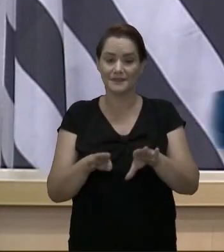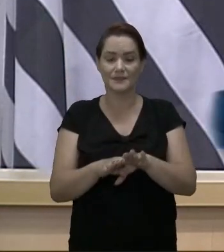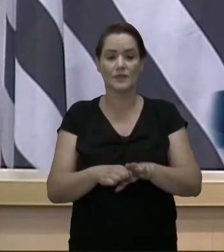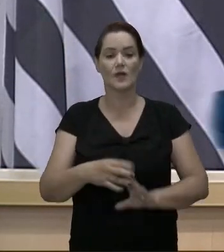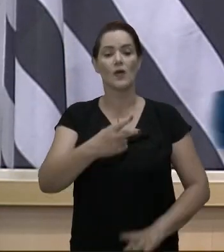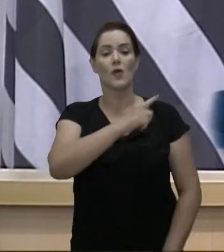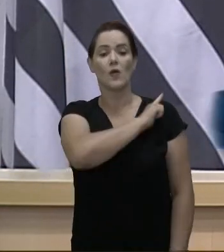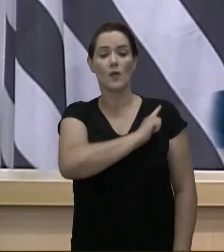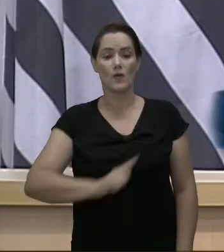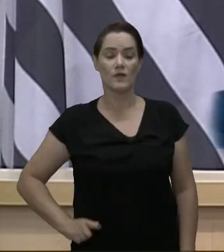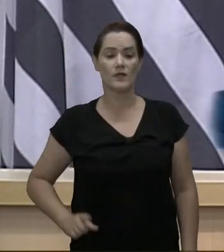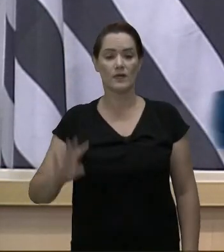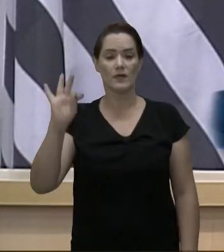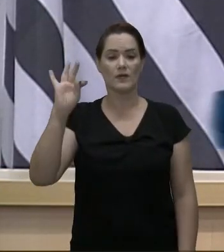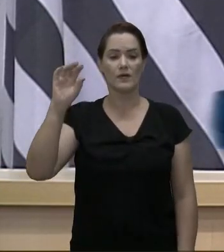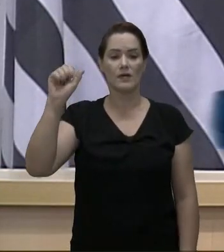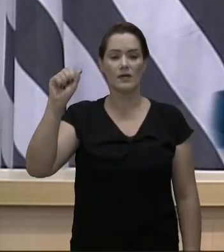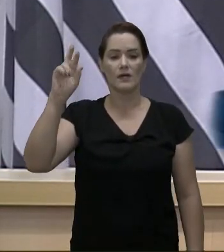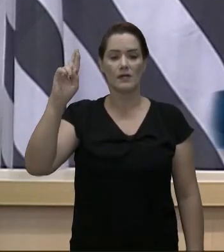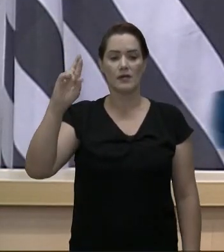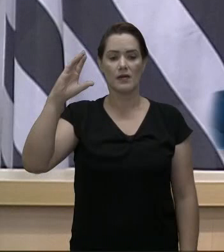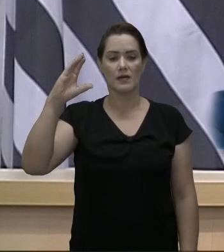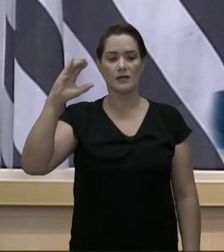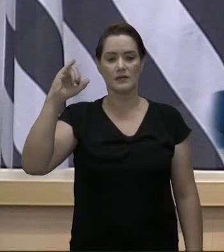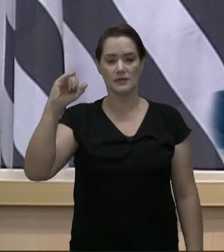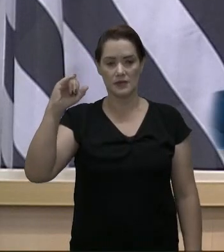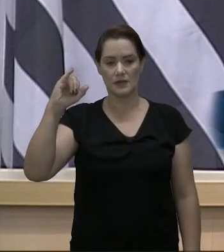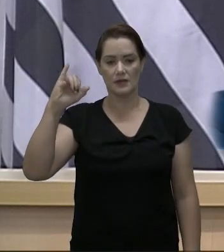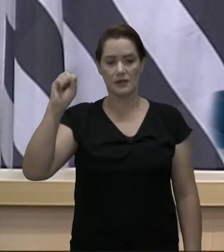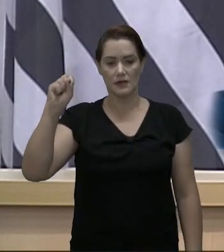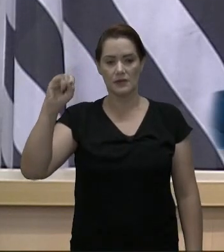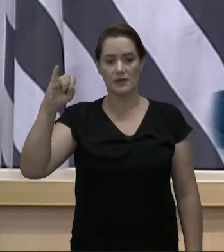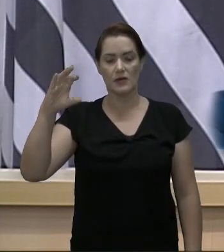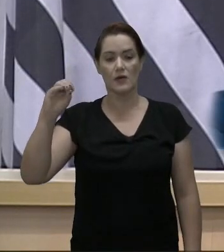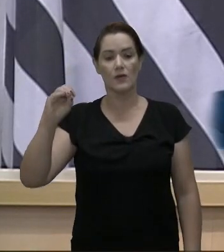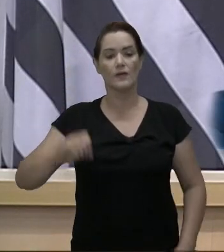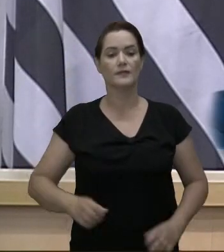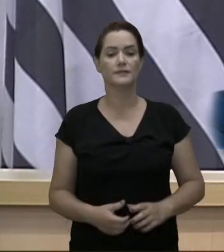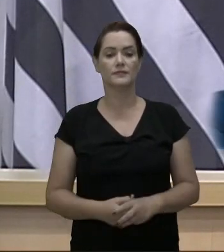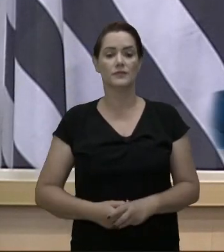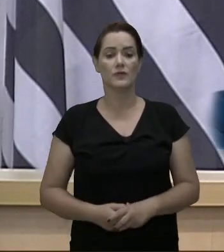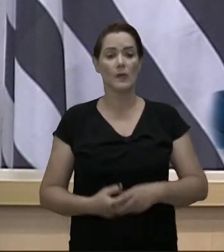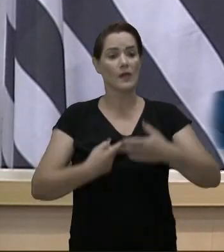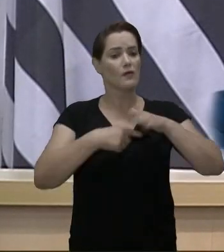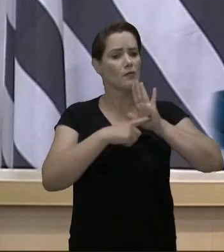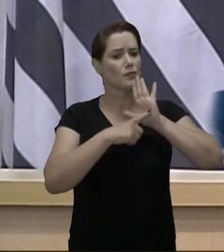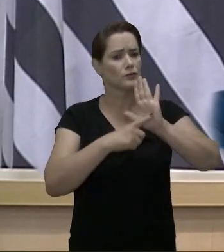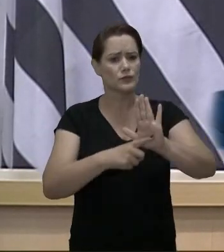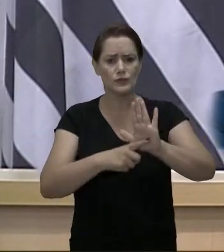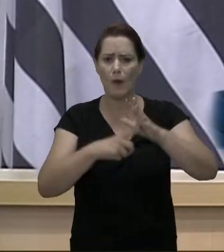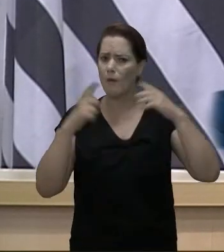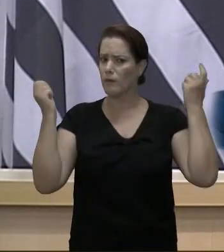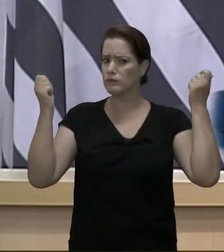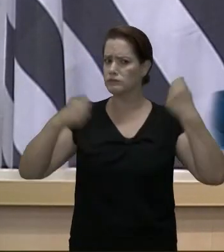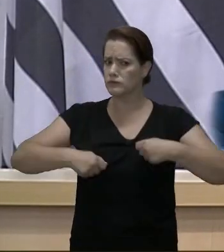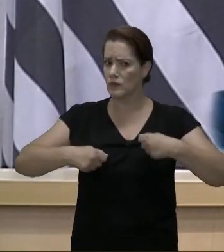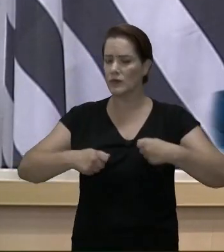governador Tarcísio de Freitas, que vem mostrando a sua competência, a